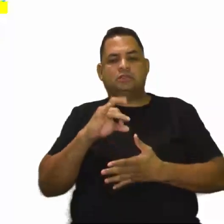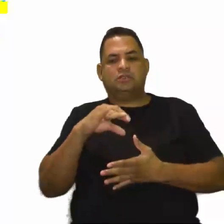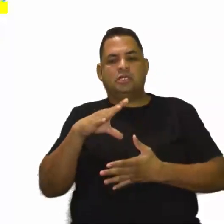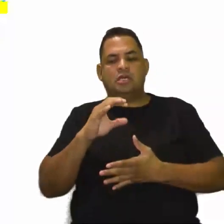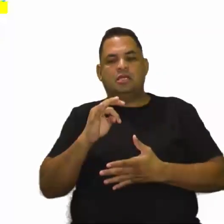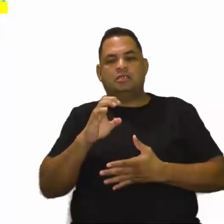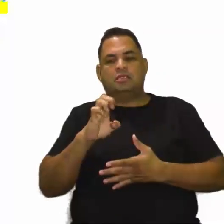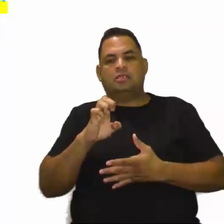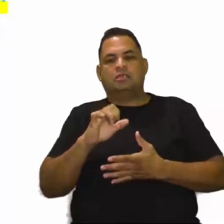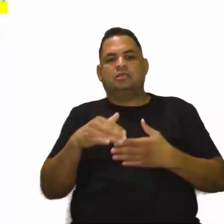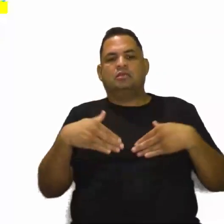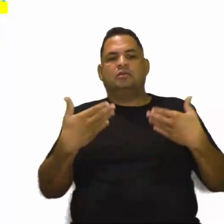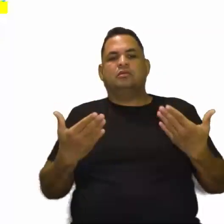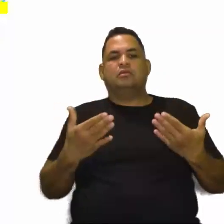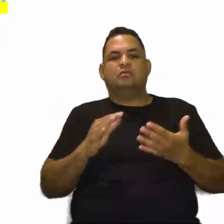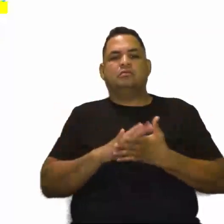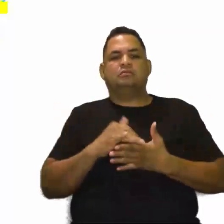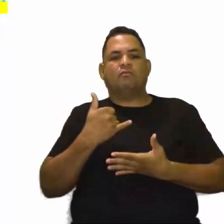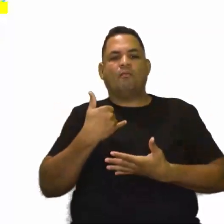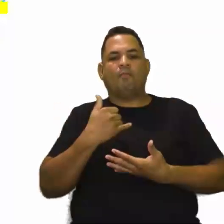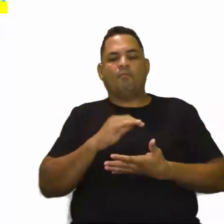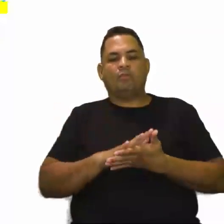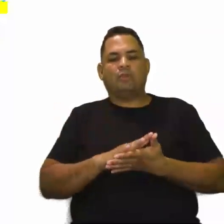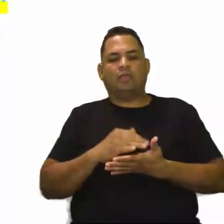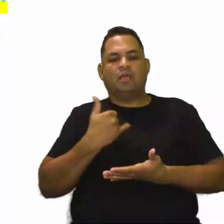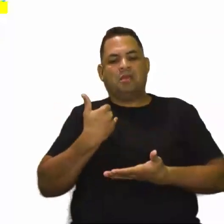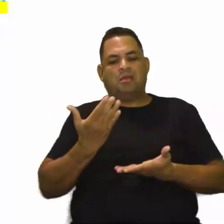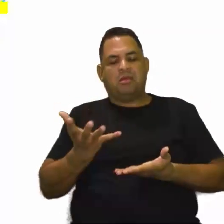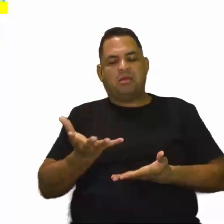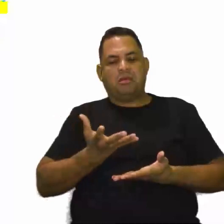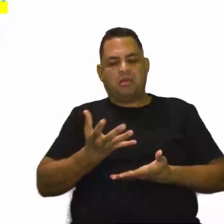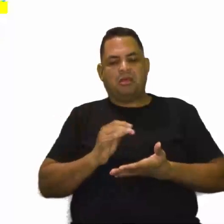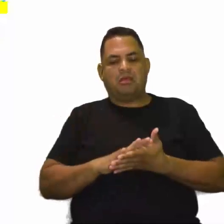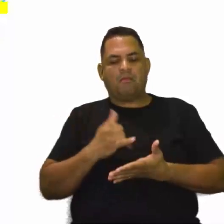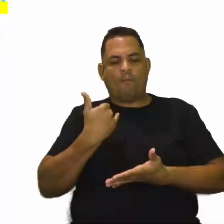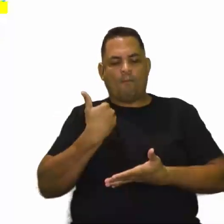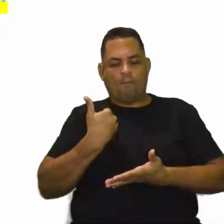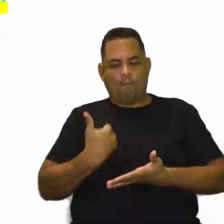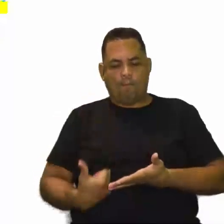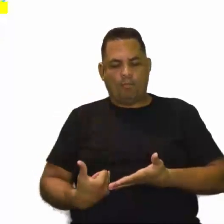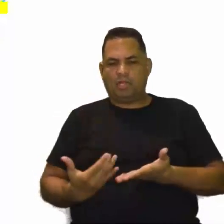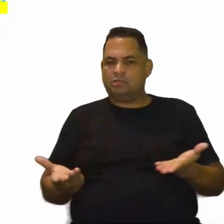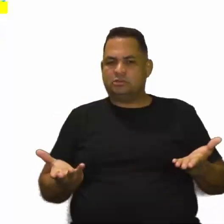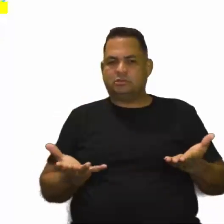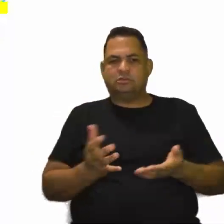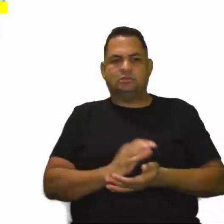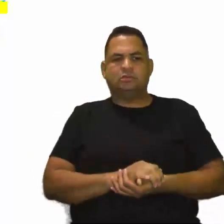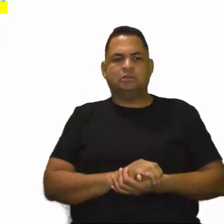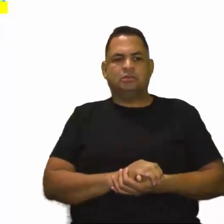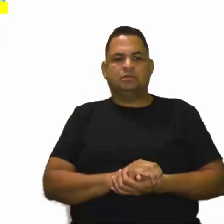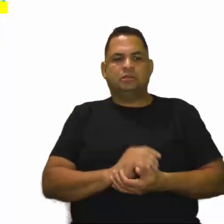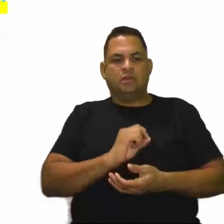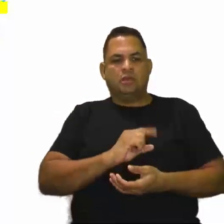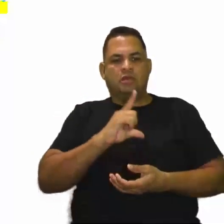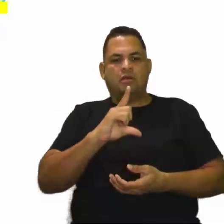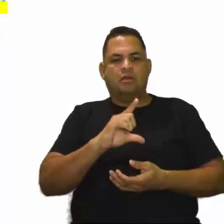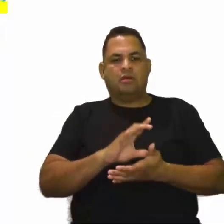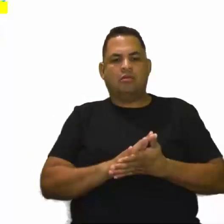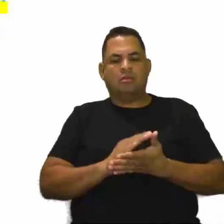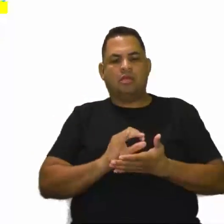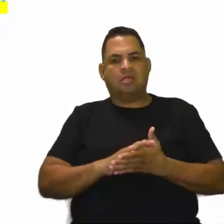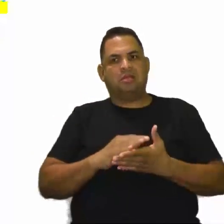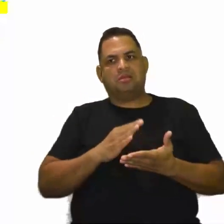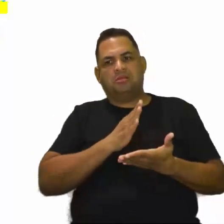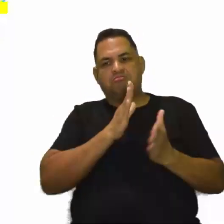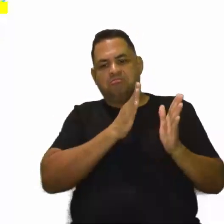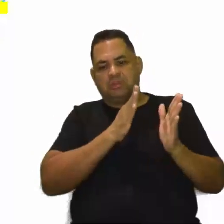vou fazer dieta quando eu estou aí com problema orgânico? Eu acho que não é isso, né? Aumenta conforme a